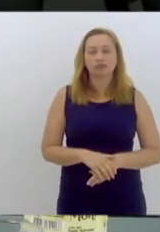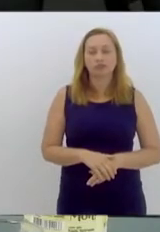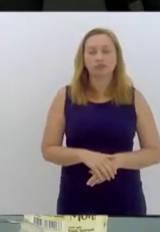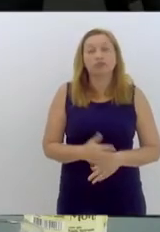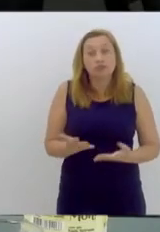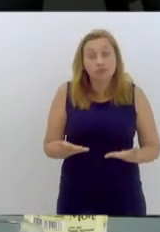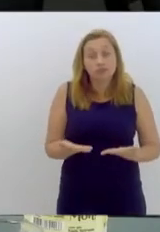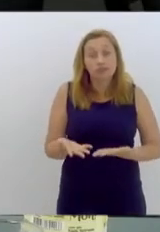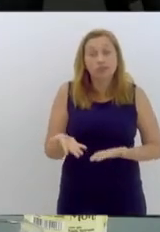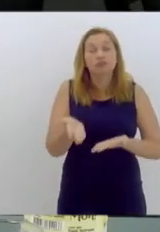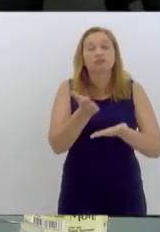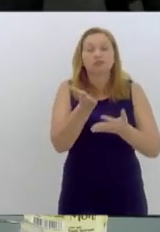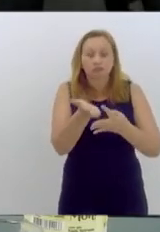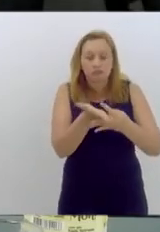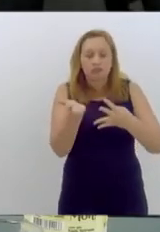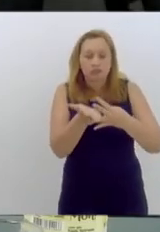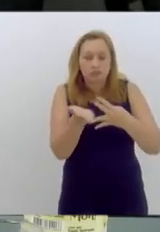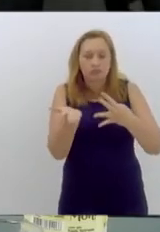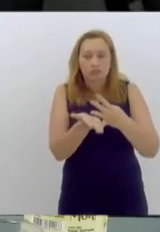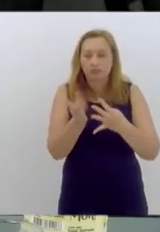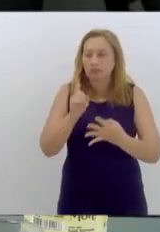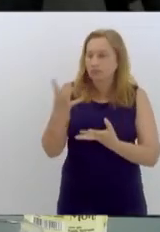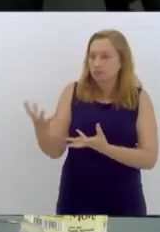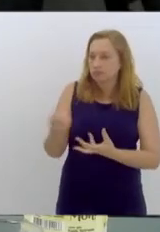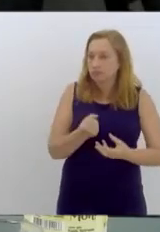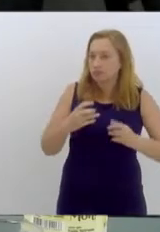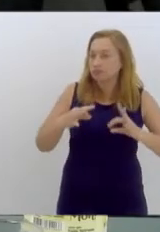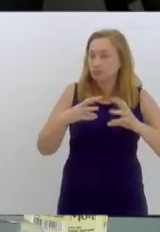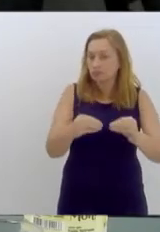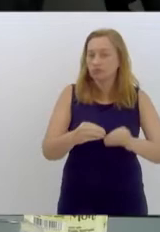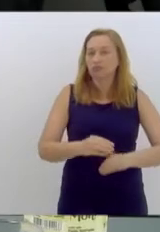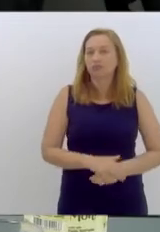digamos assim, parcelada. Não vamos receber de uma vez só.